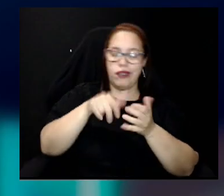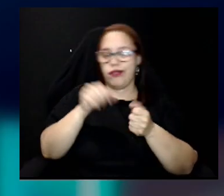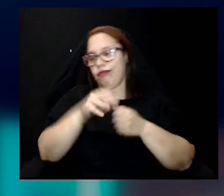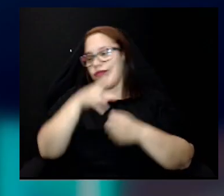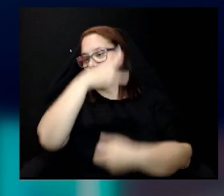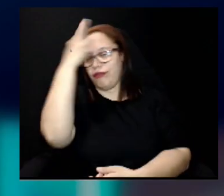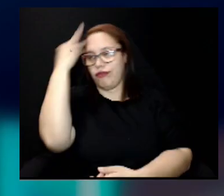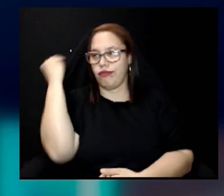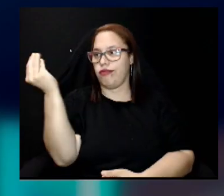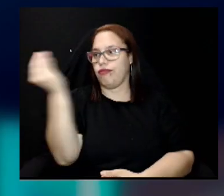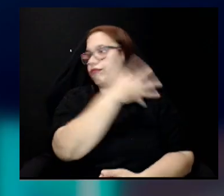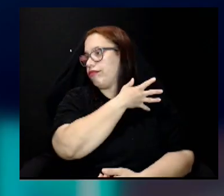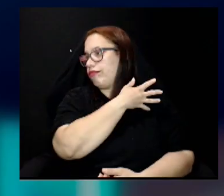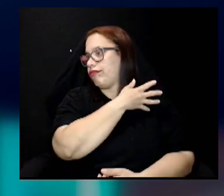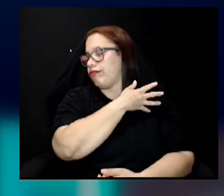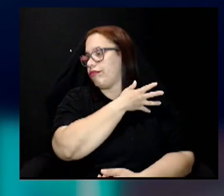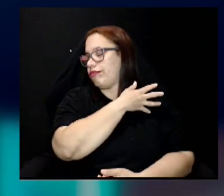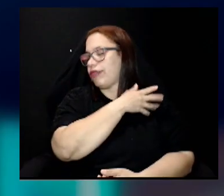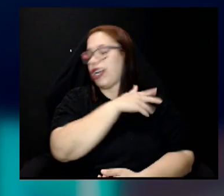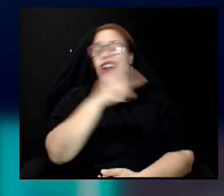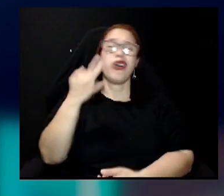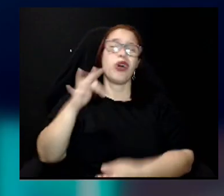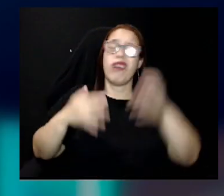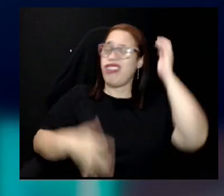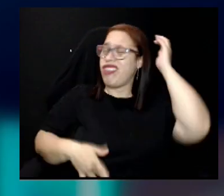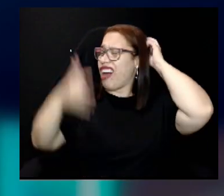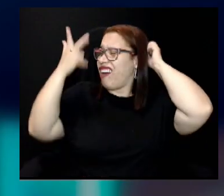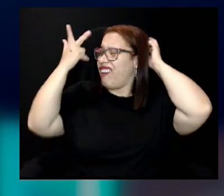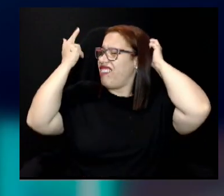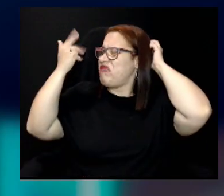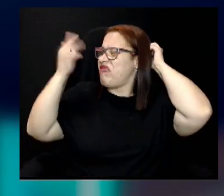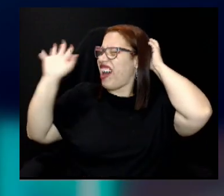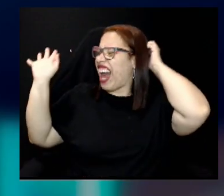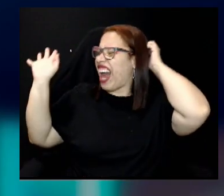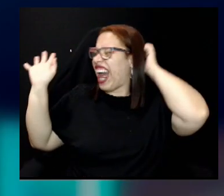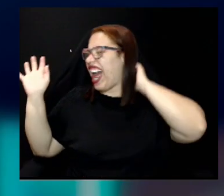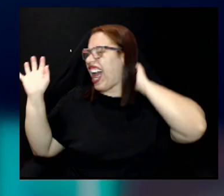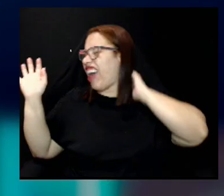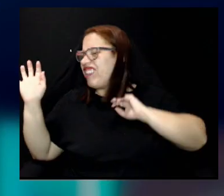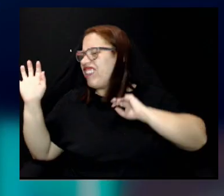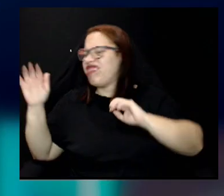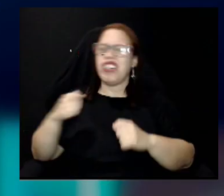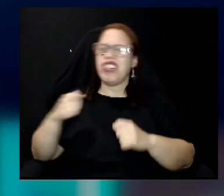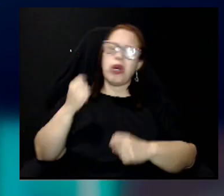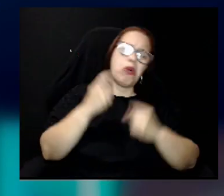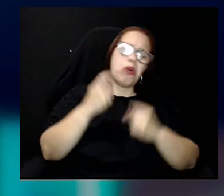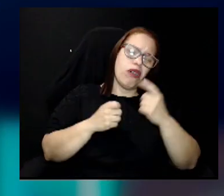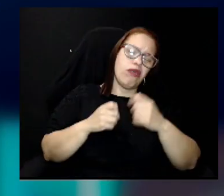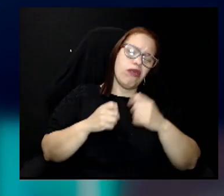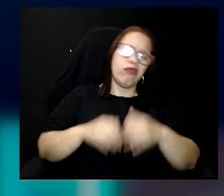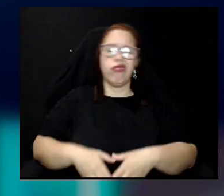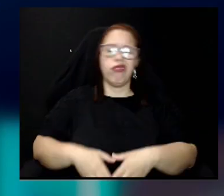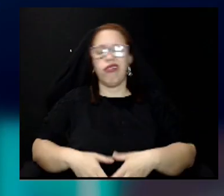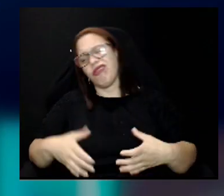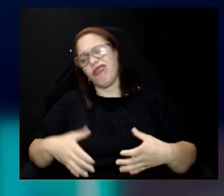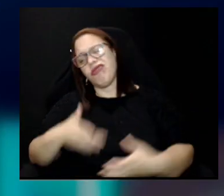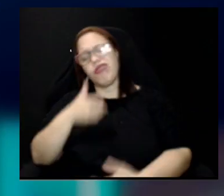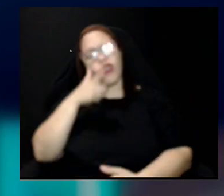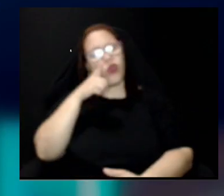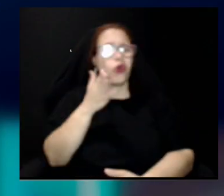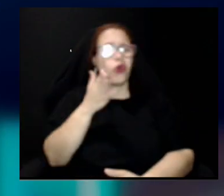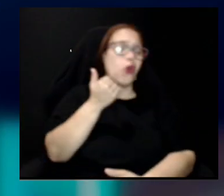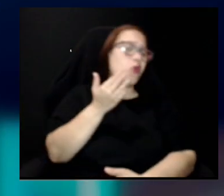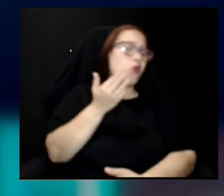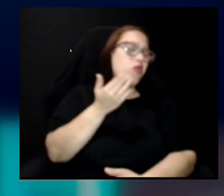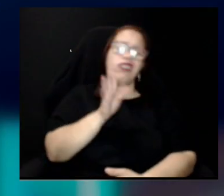né? Eu estou com uma dor, isso é normal, eu estou com um pouco de empachamento, não estou conseguindo comer muito, depois